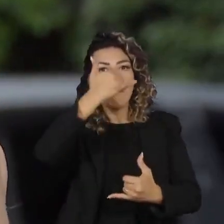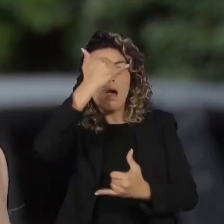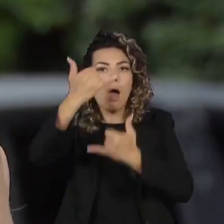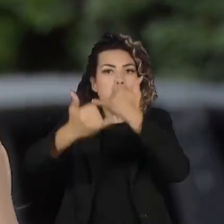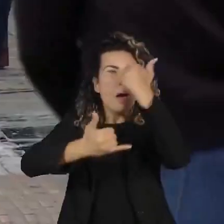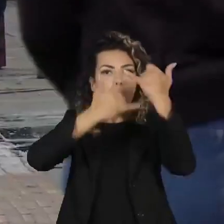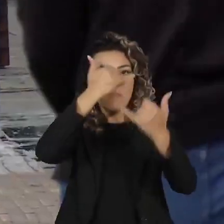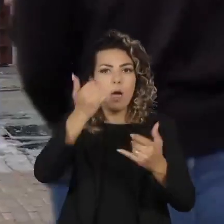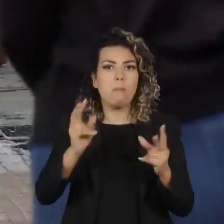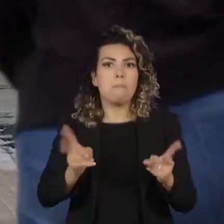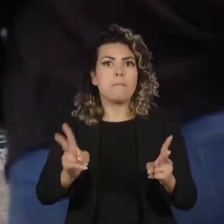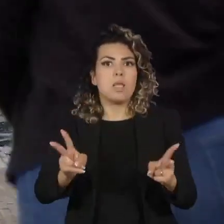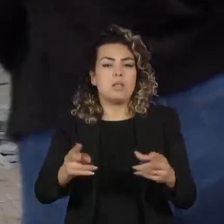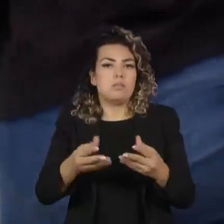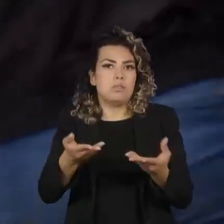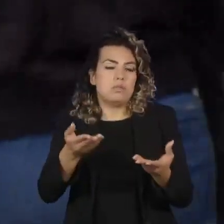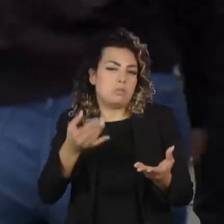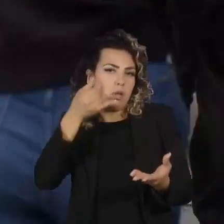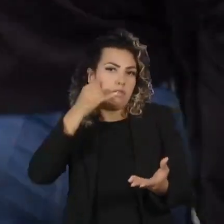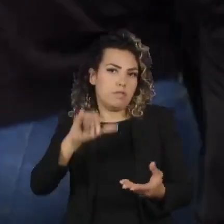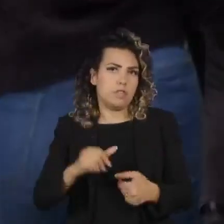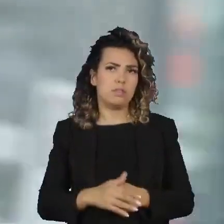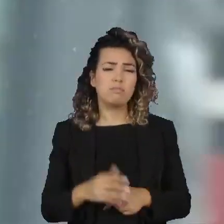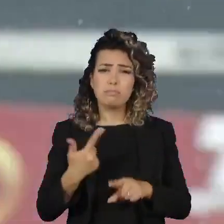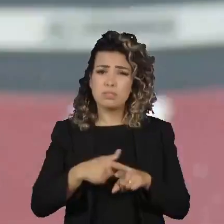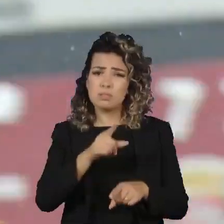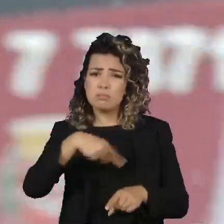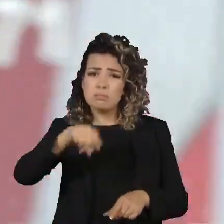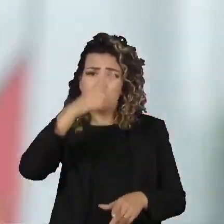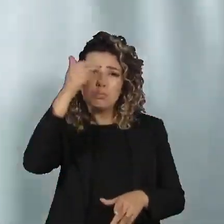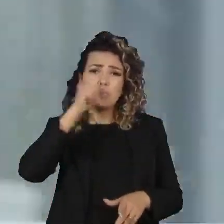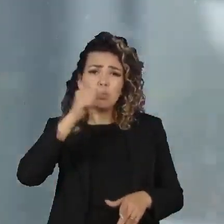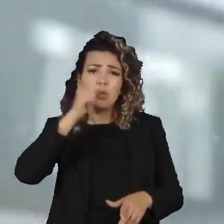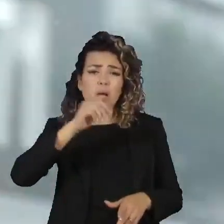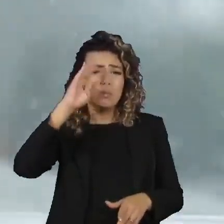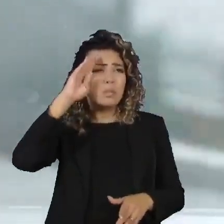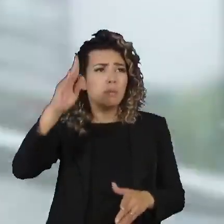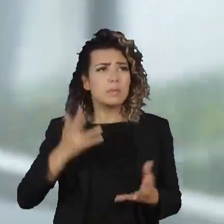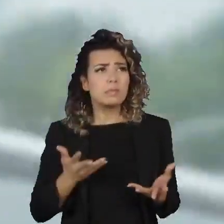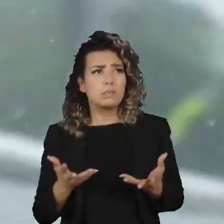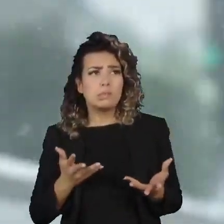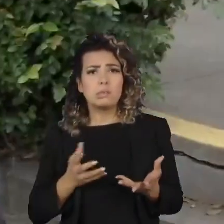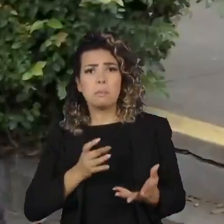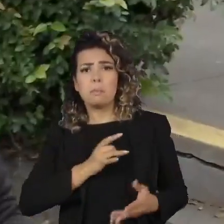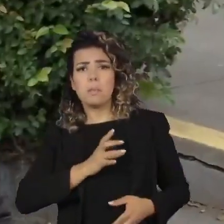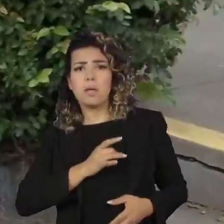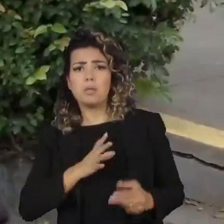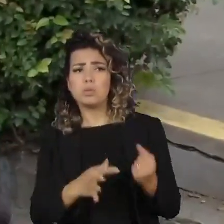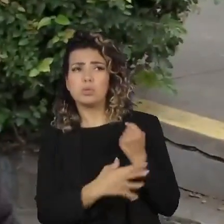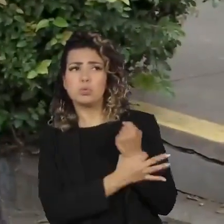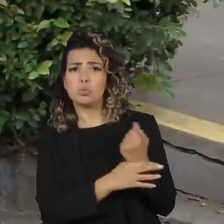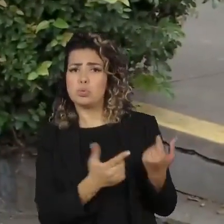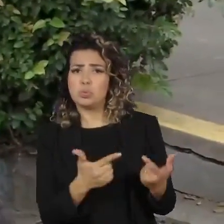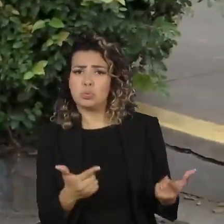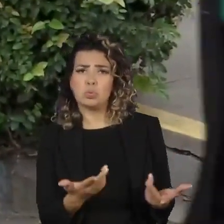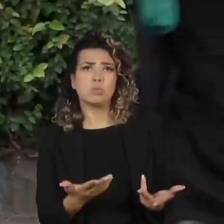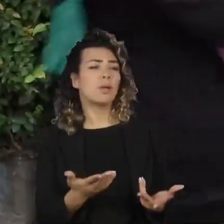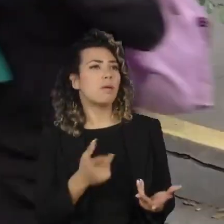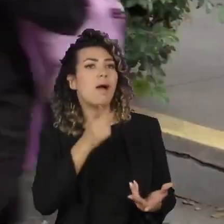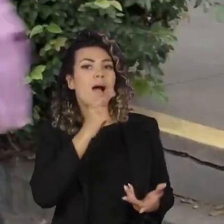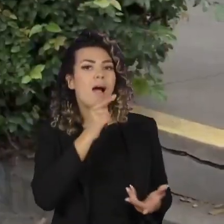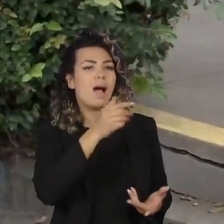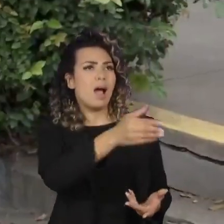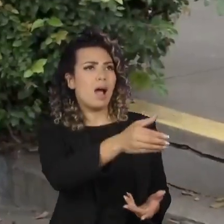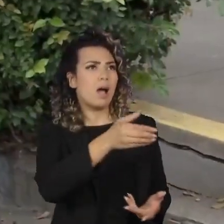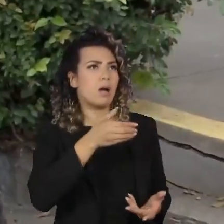dessa natureza. A sensação de insegurança acompanha as mulheres nas corridas por aplicativo. Eu aceitei uma água, eu tomei